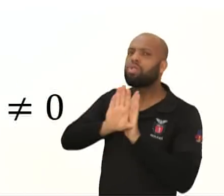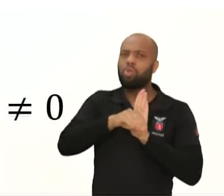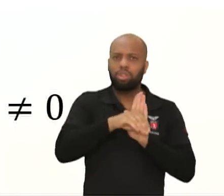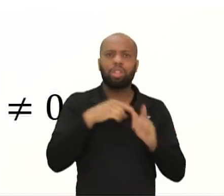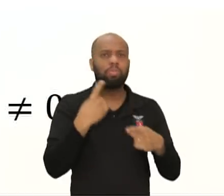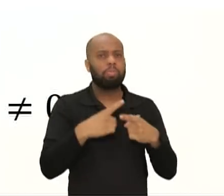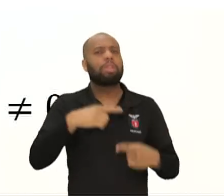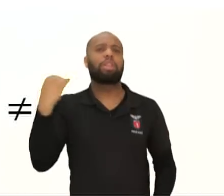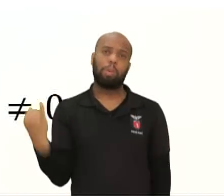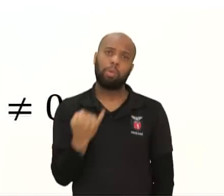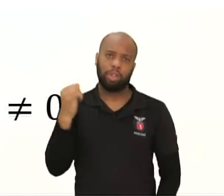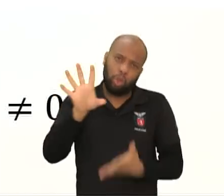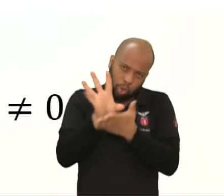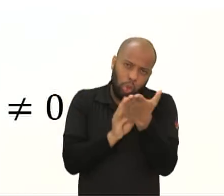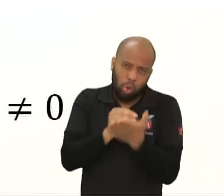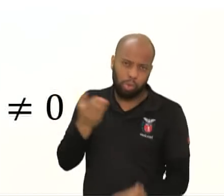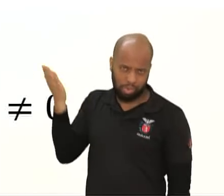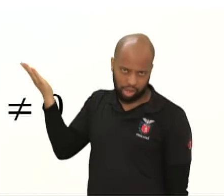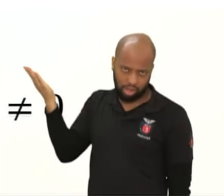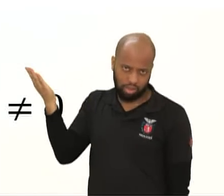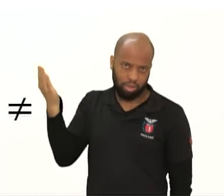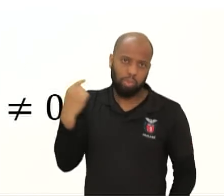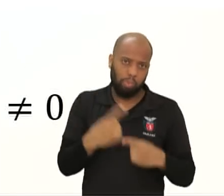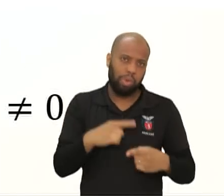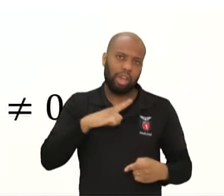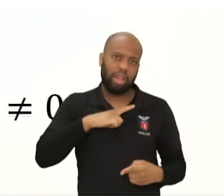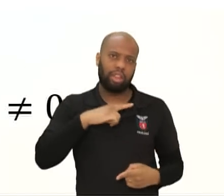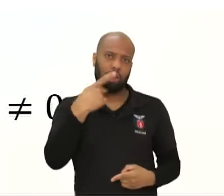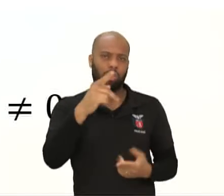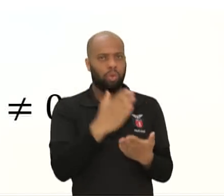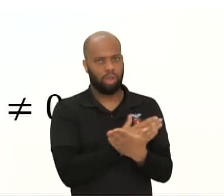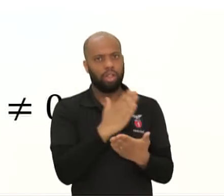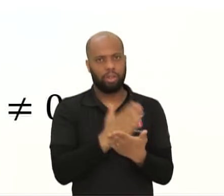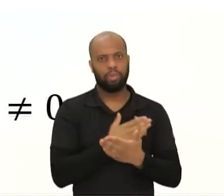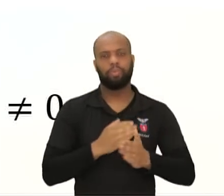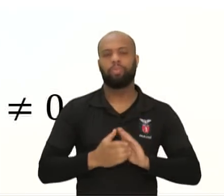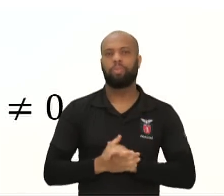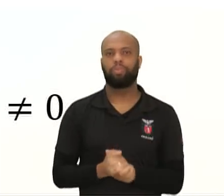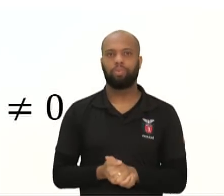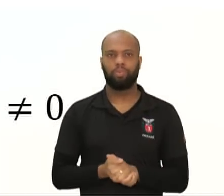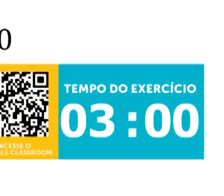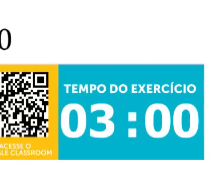Que ela é importante, tá bom? Para vocês terem ela anotadinha aí no caderno.